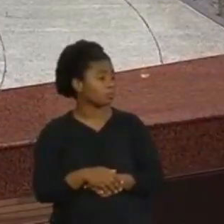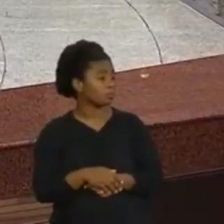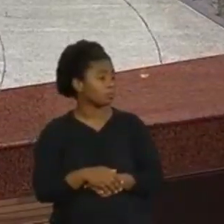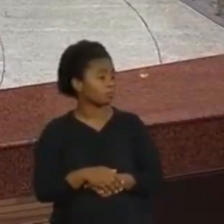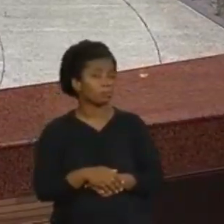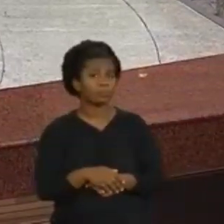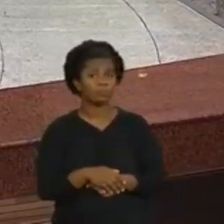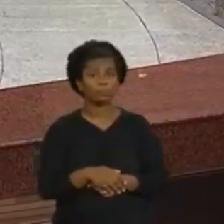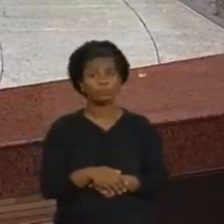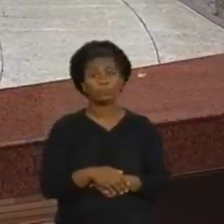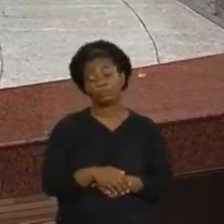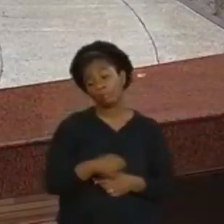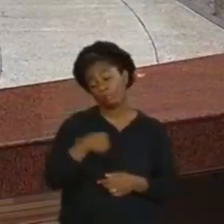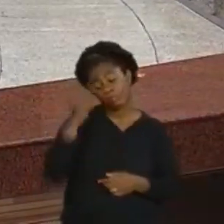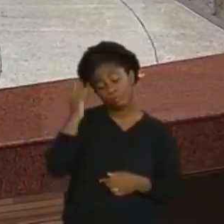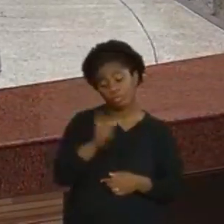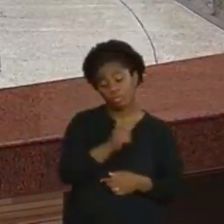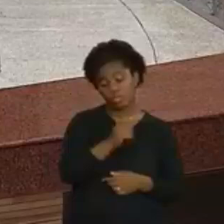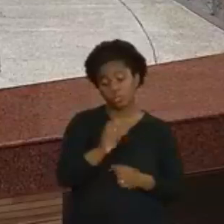Eu não sei o que ela queria ouvir.